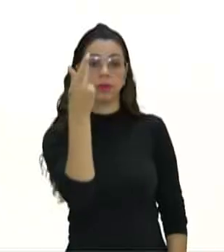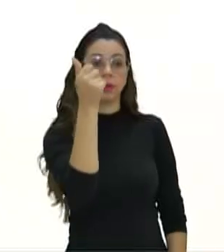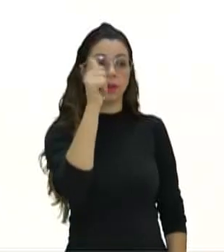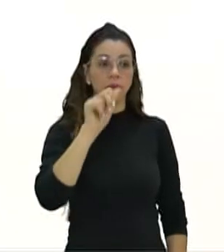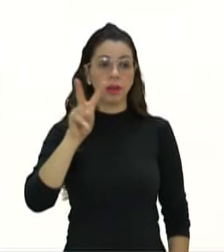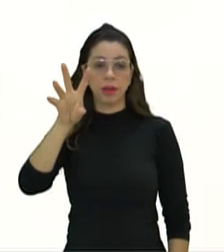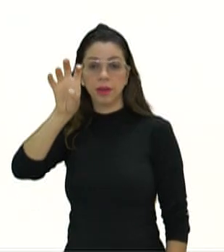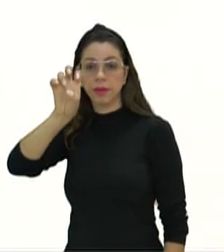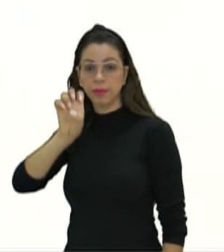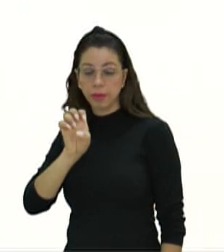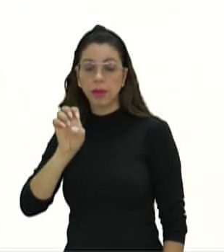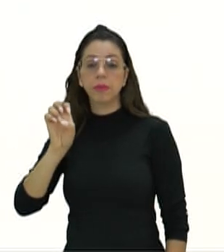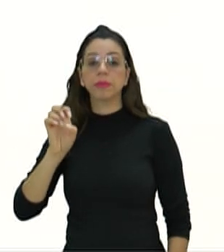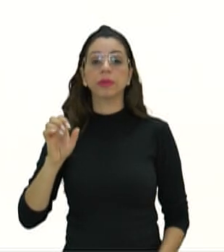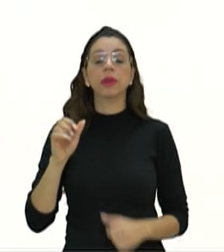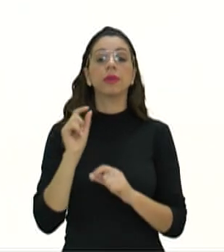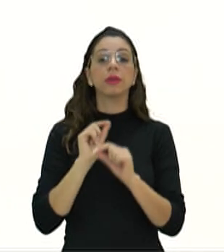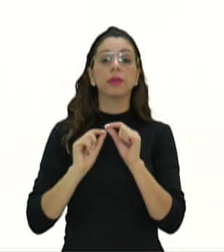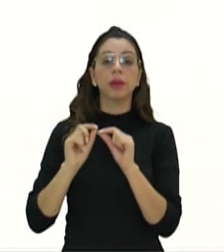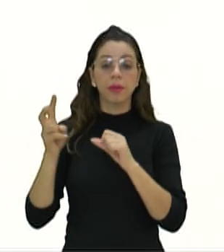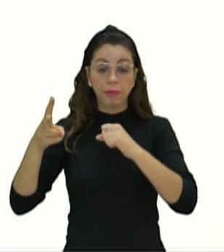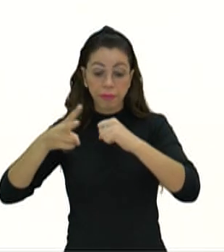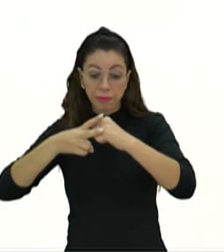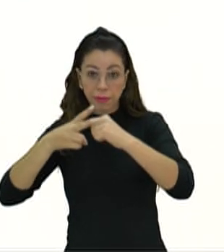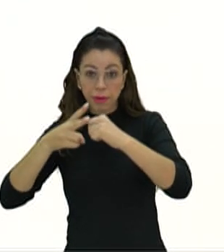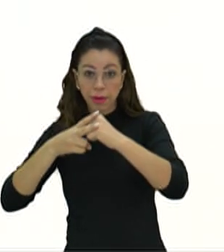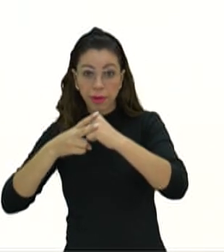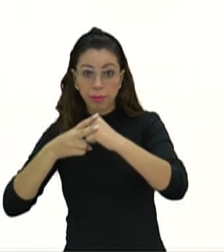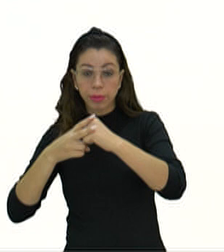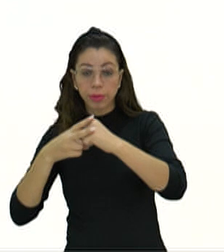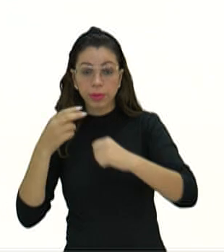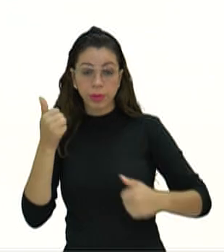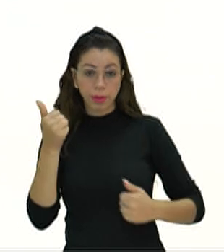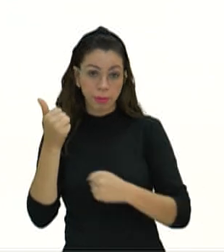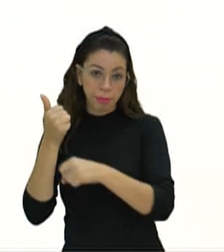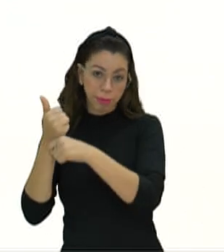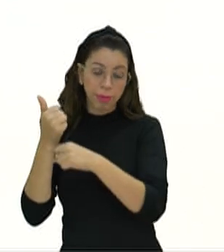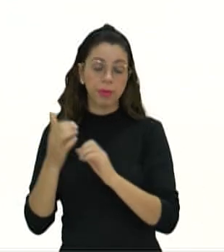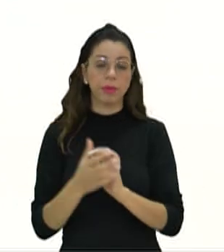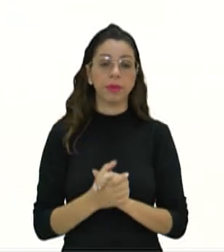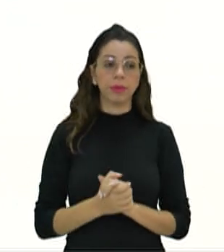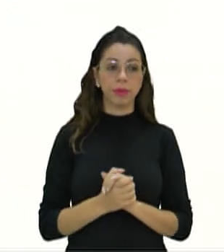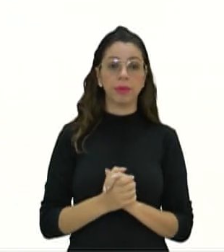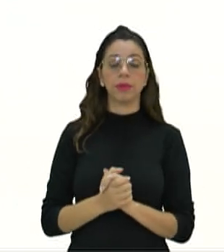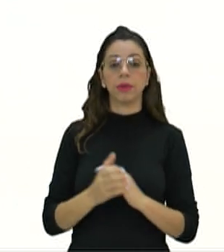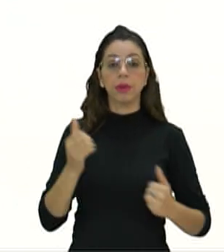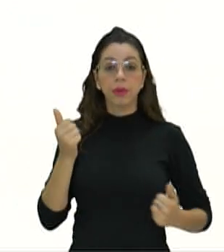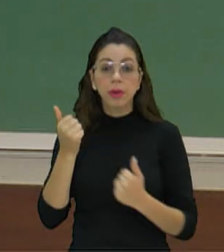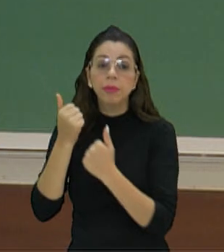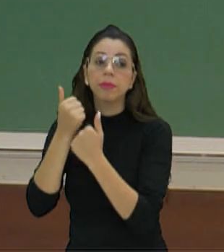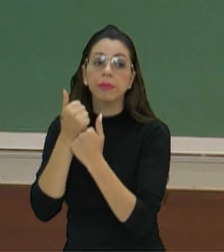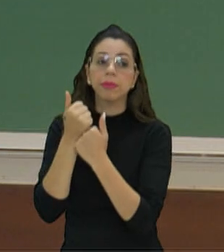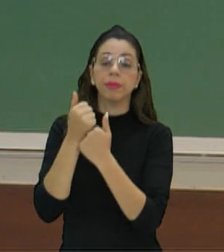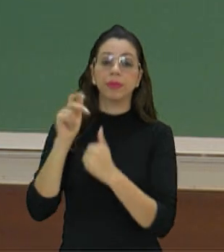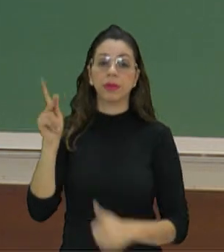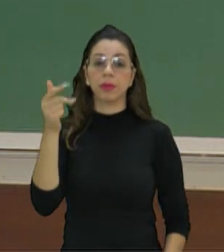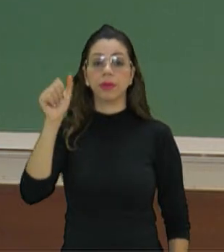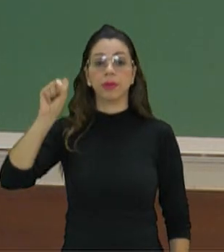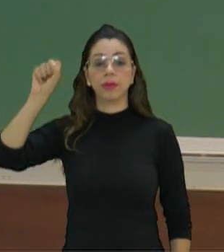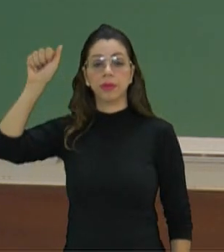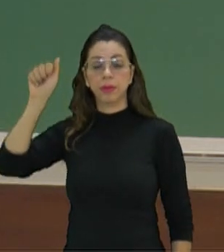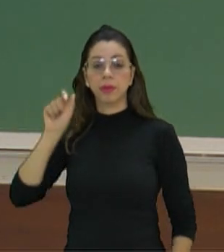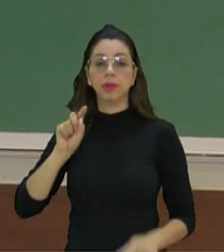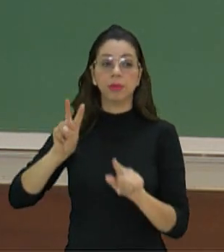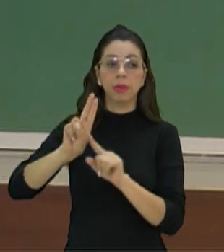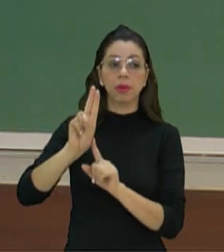como verbos auxiliares, beleza? O have a gente usa para I, we, you e o they, e o has